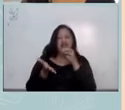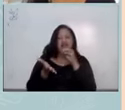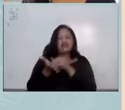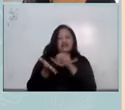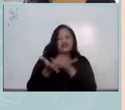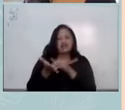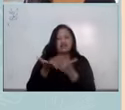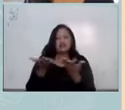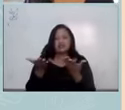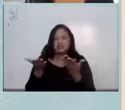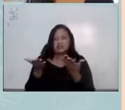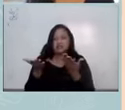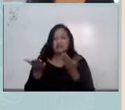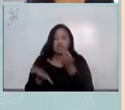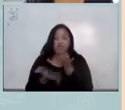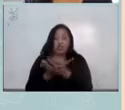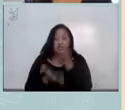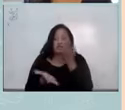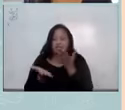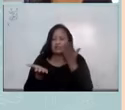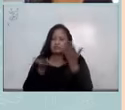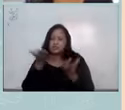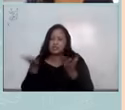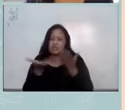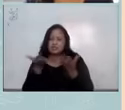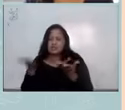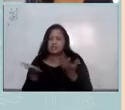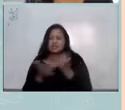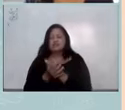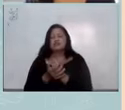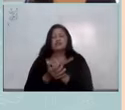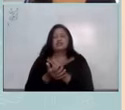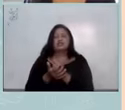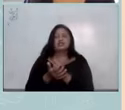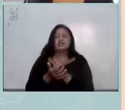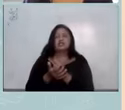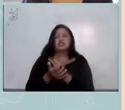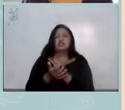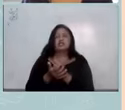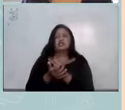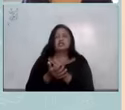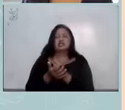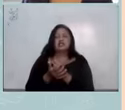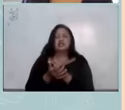algumas doenças que continuam acometendo a população. Ok?